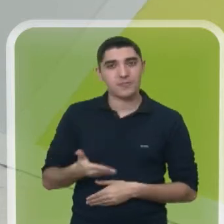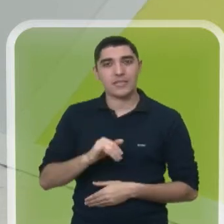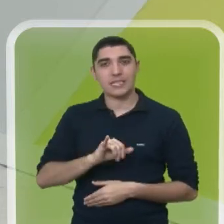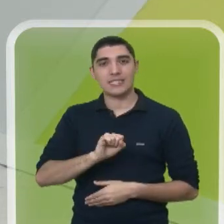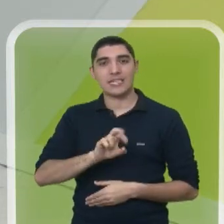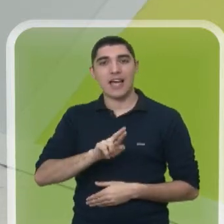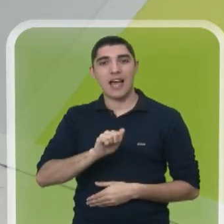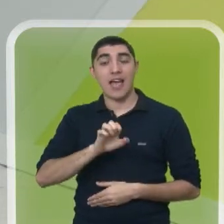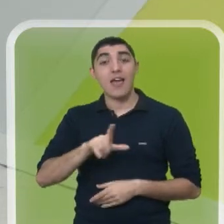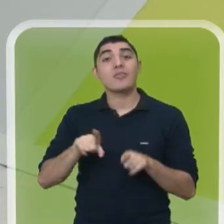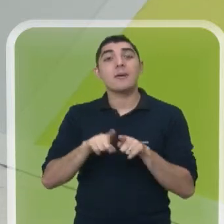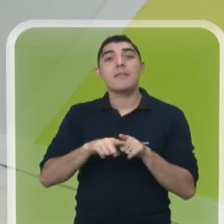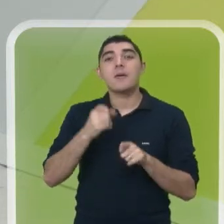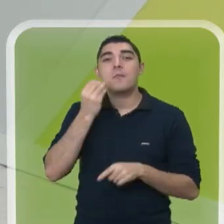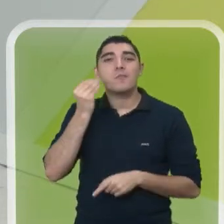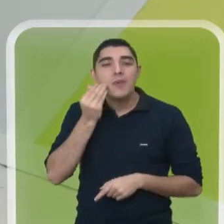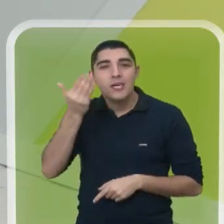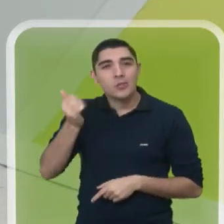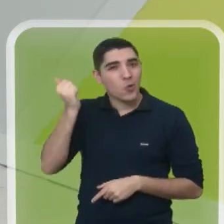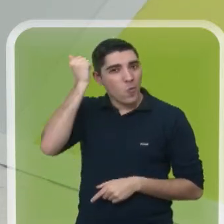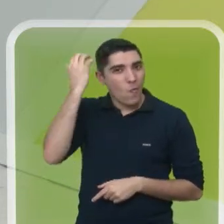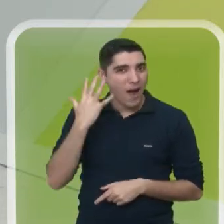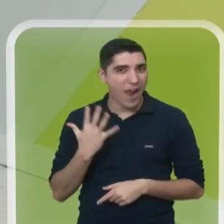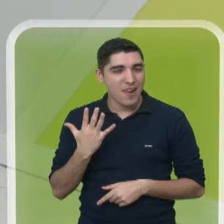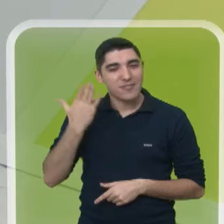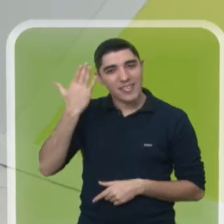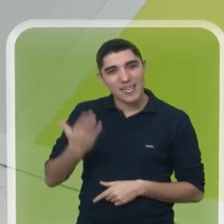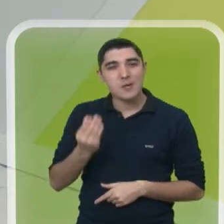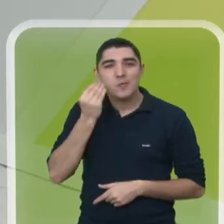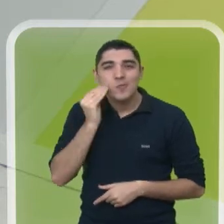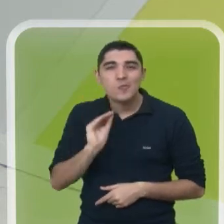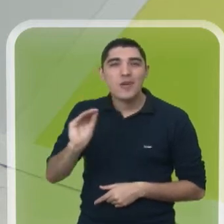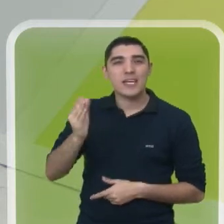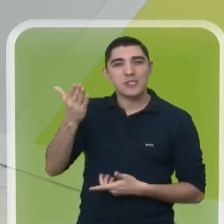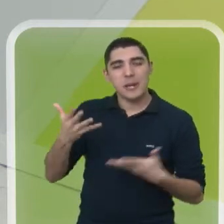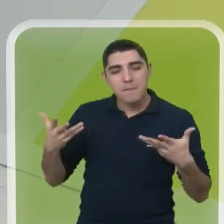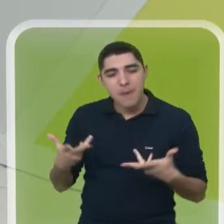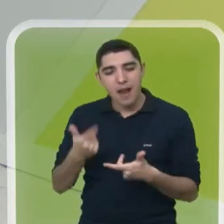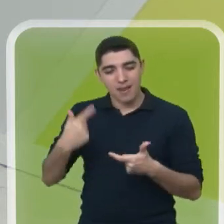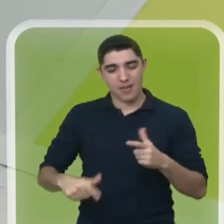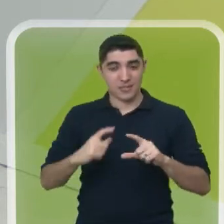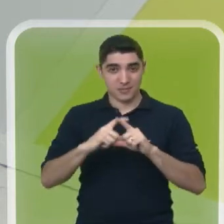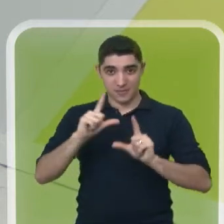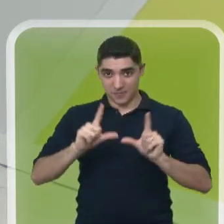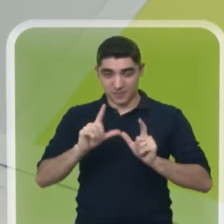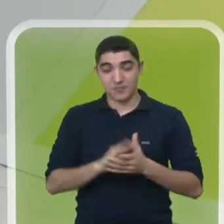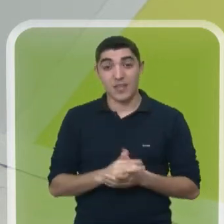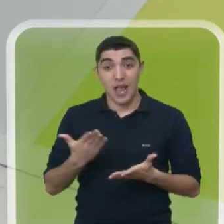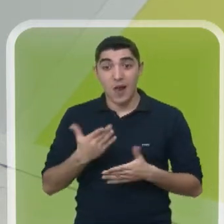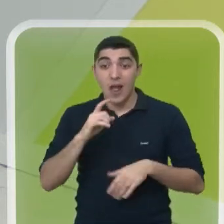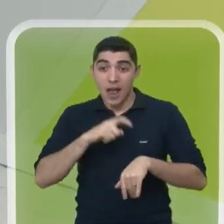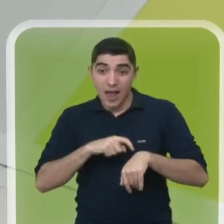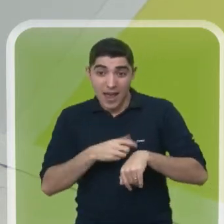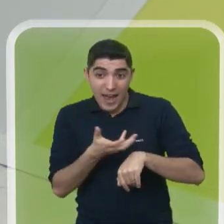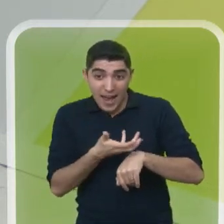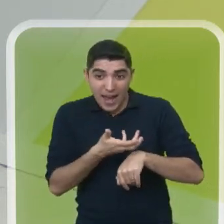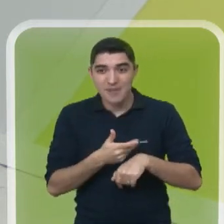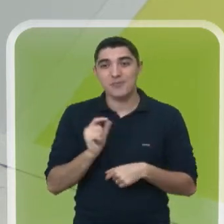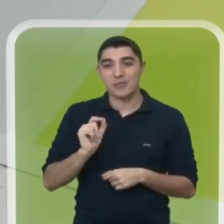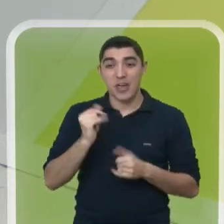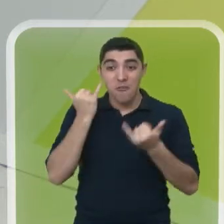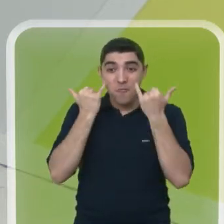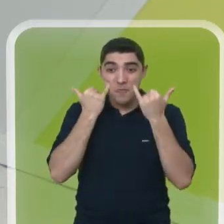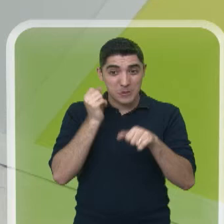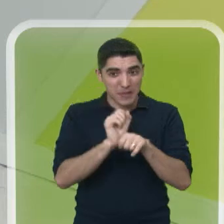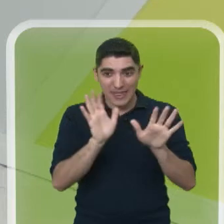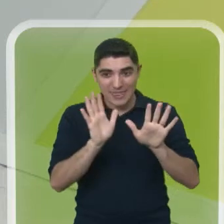beijo para o Aleph também. Ele pediu um beijo. Um beijo para você, querido Aleph, que também abrilhanta a nossa TV Câmara. Brunão, no pique, porque a informação não para. A gente fala